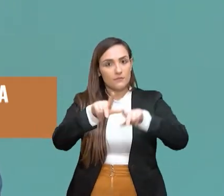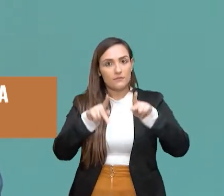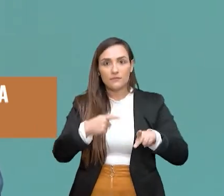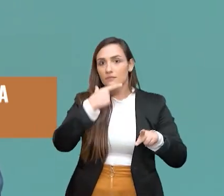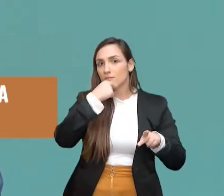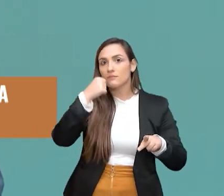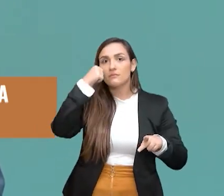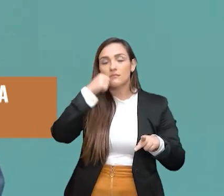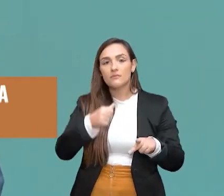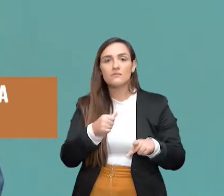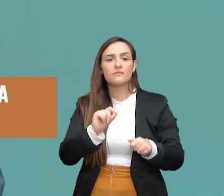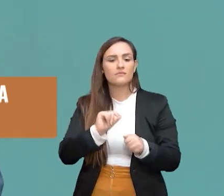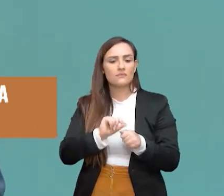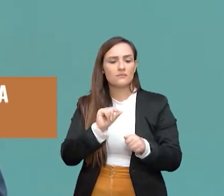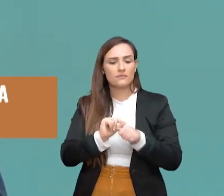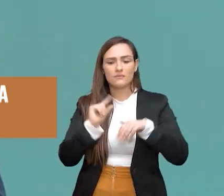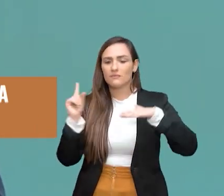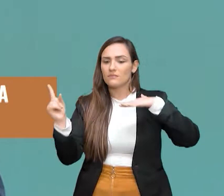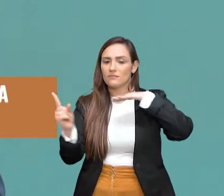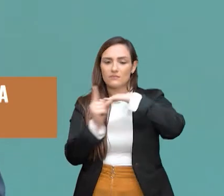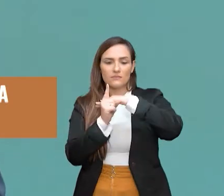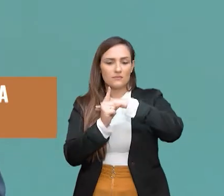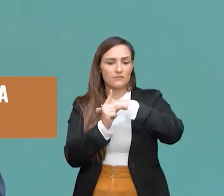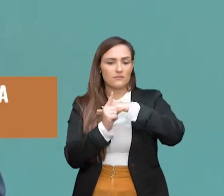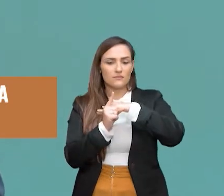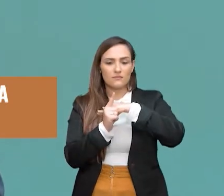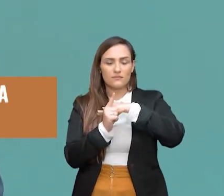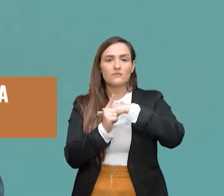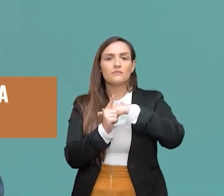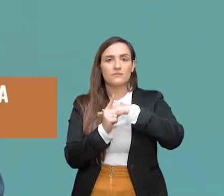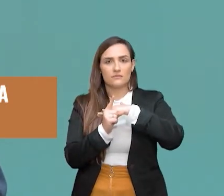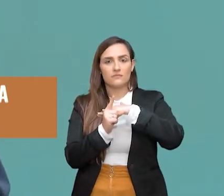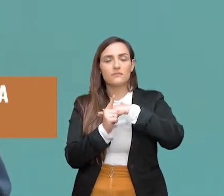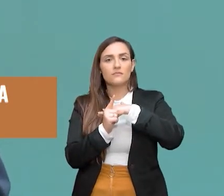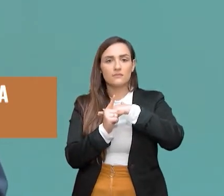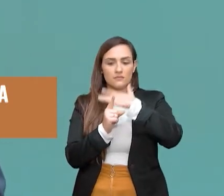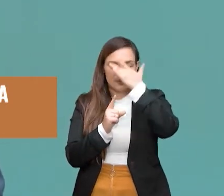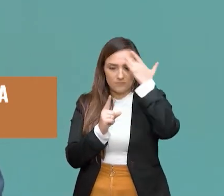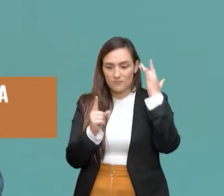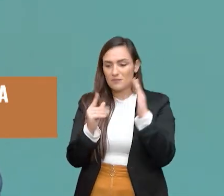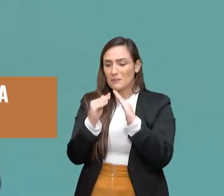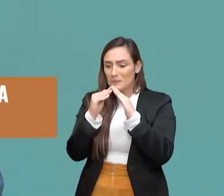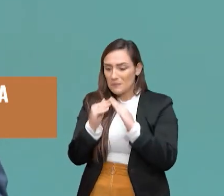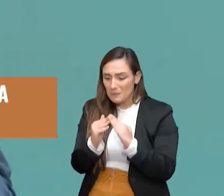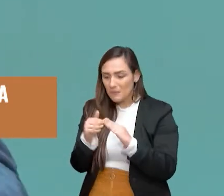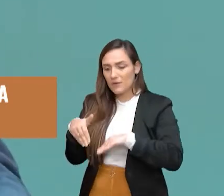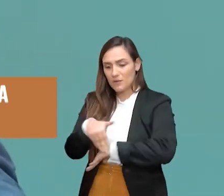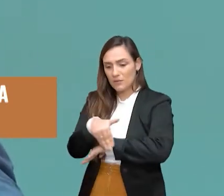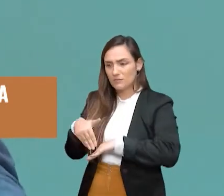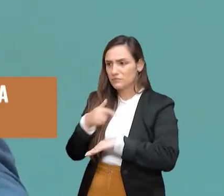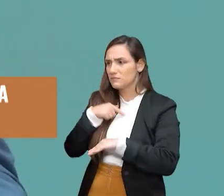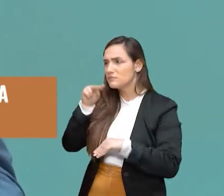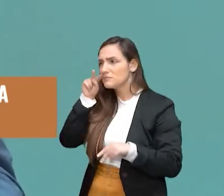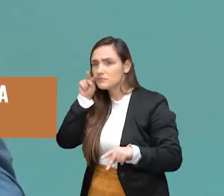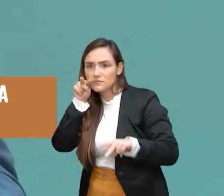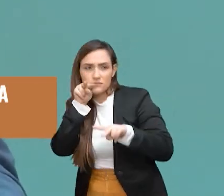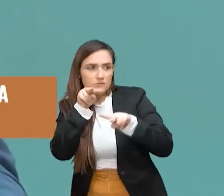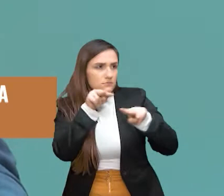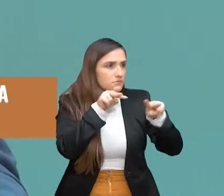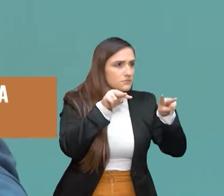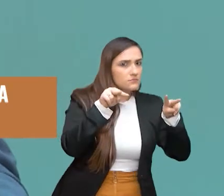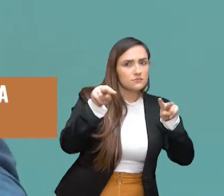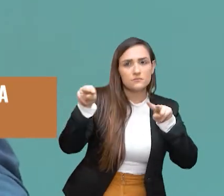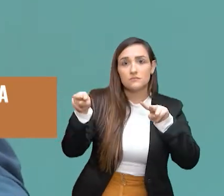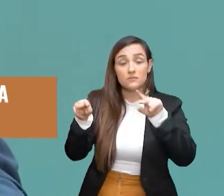no atendimento noturno e fazem um atendimento às pessoas em situação de rua em loco. Há uma